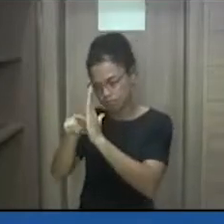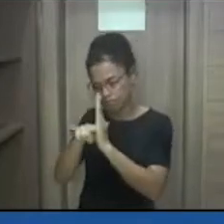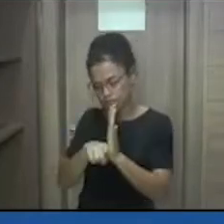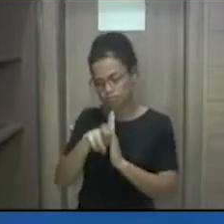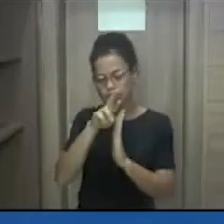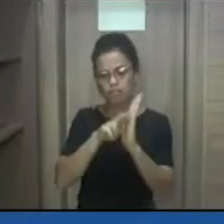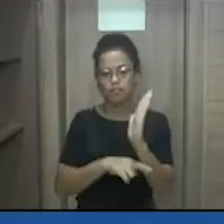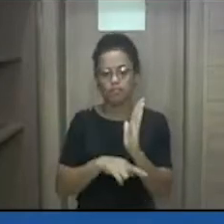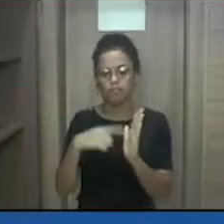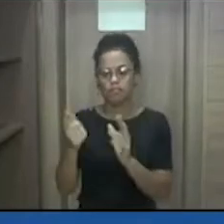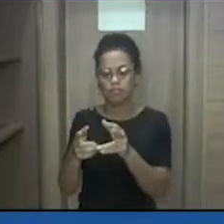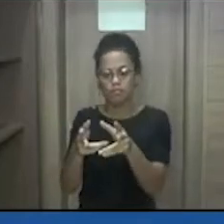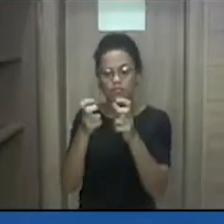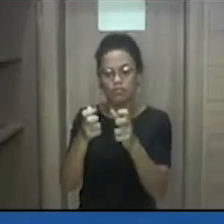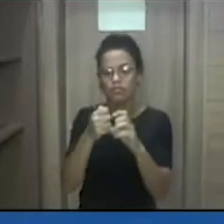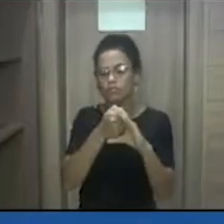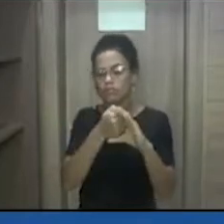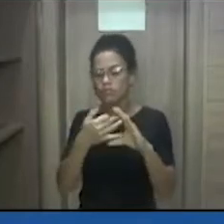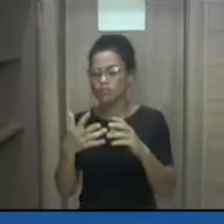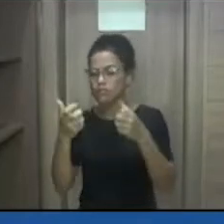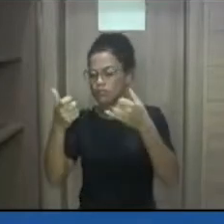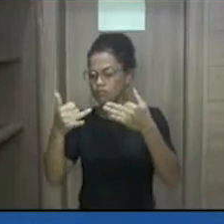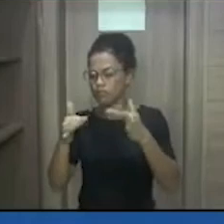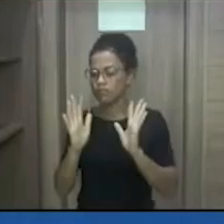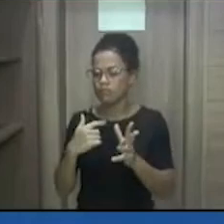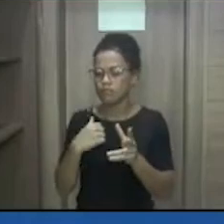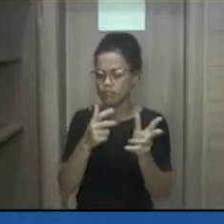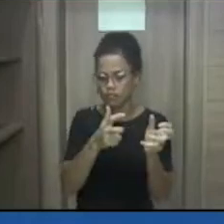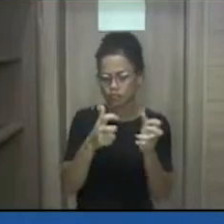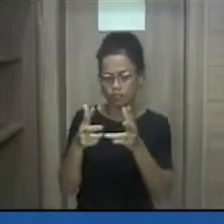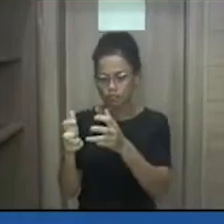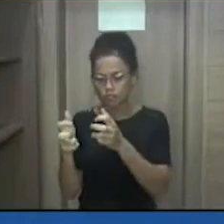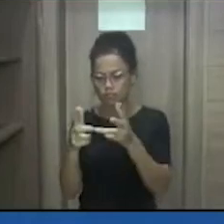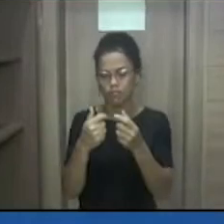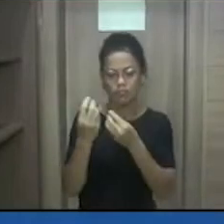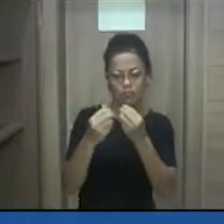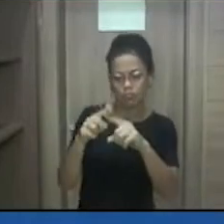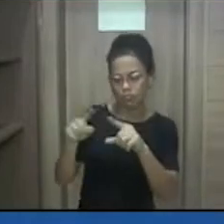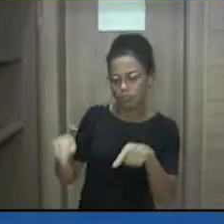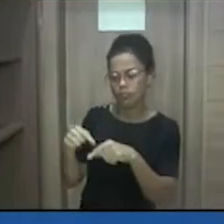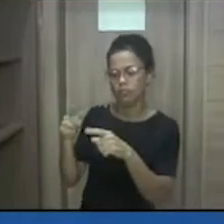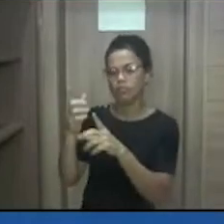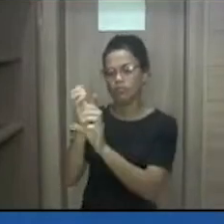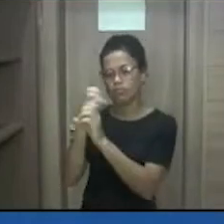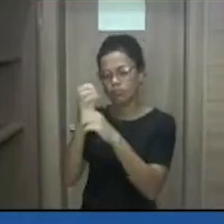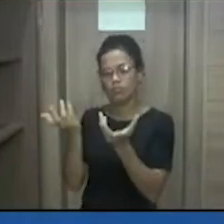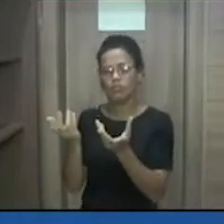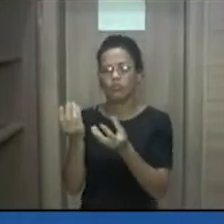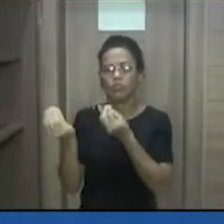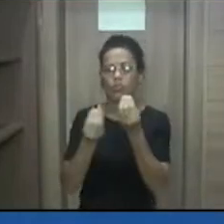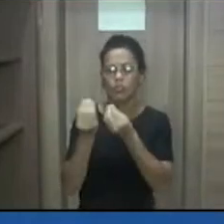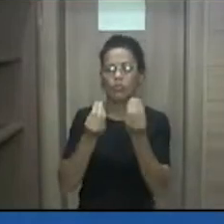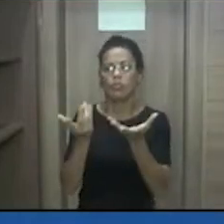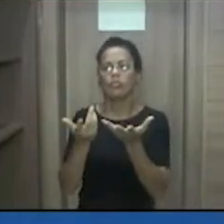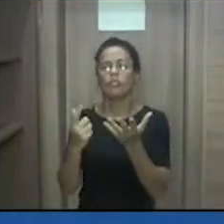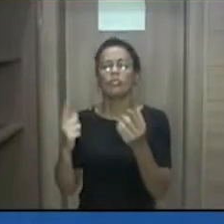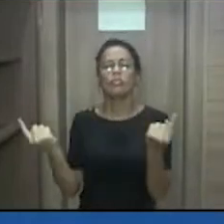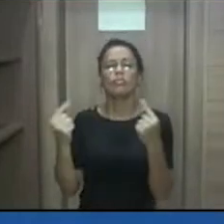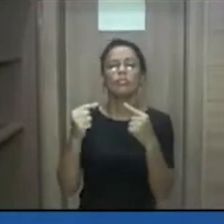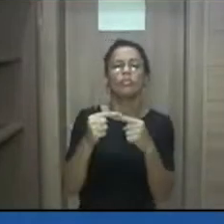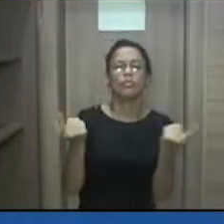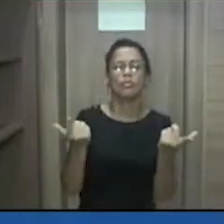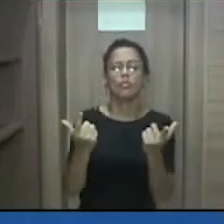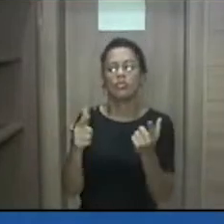podemos observar as características que a Ana Maria já trouxe, de como era esse laboratório, quanto, né, de medida ali, qual era o